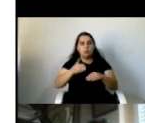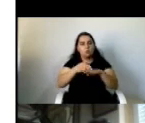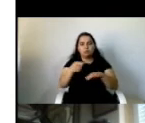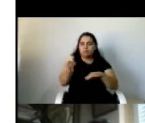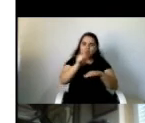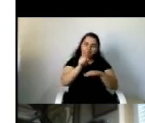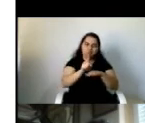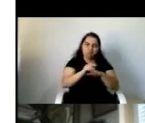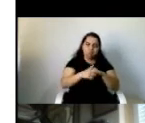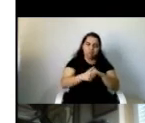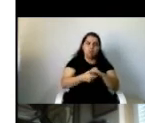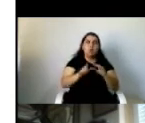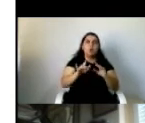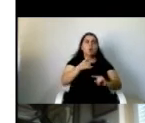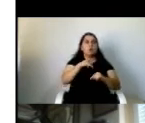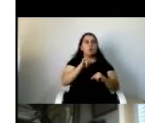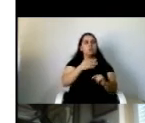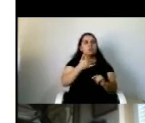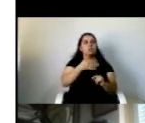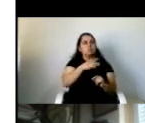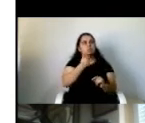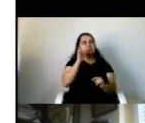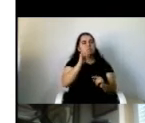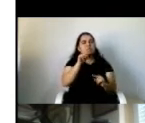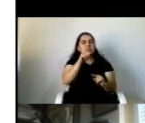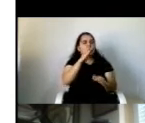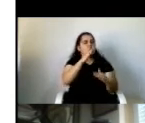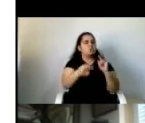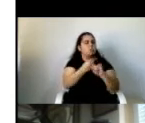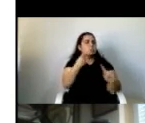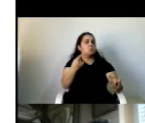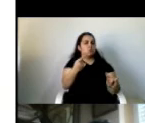perceber porque é que isto aconteceu, isto mostra-nos que as pessoas têm